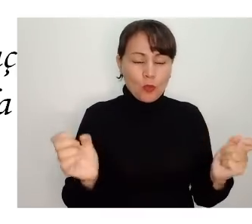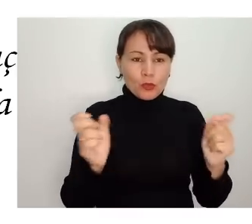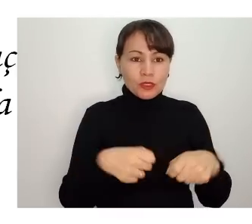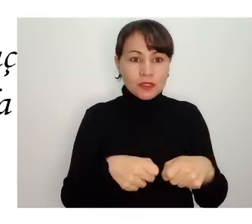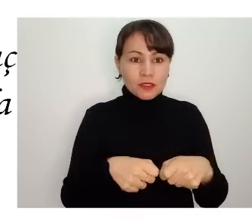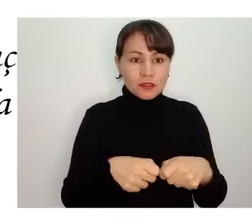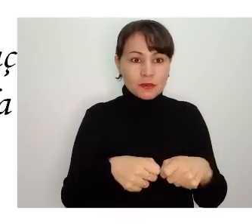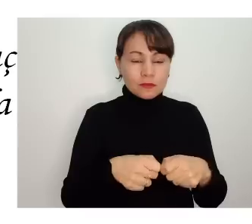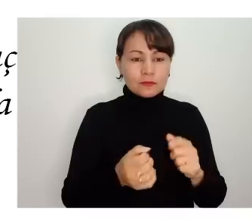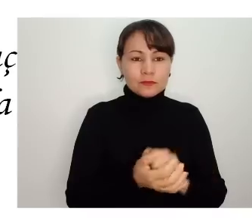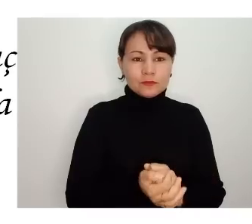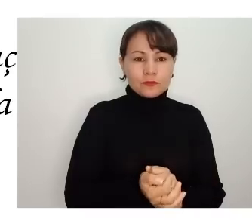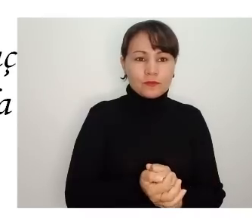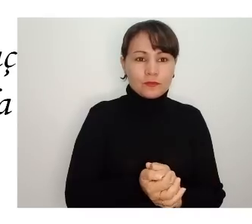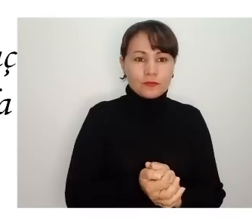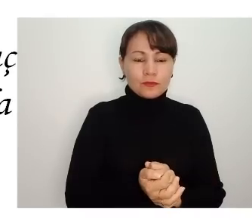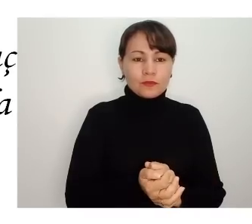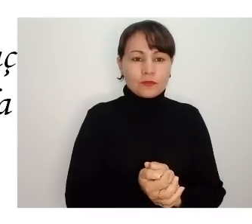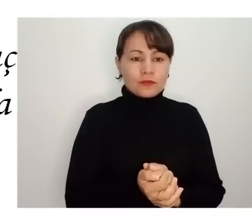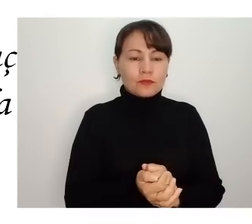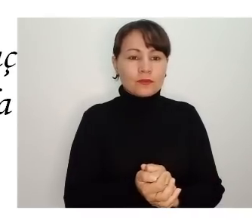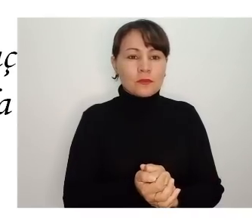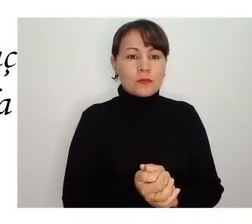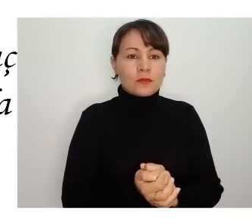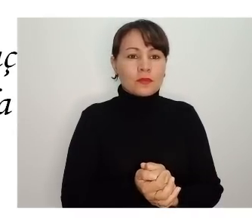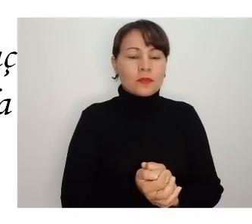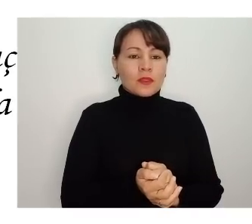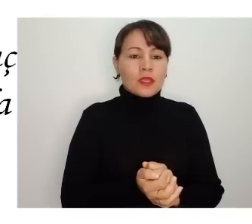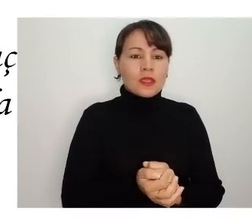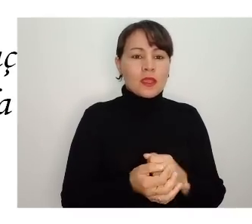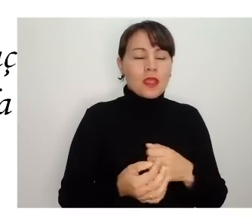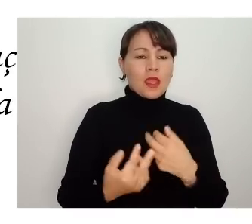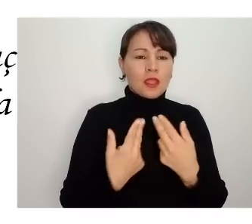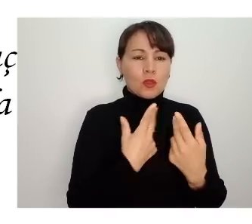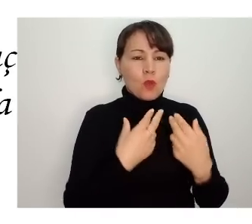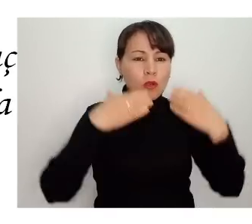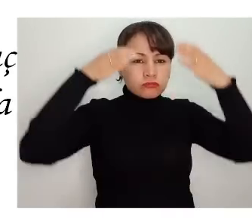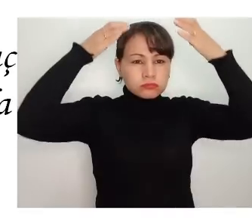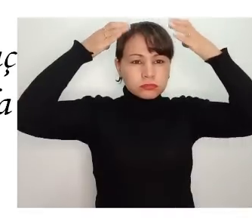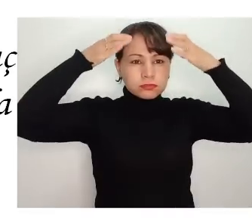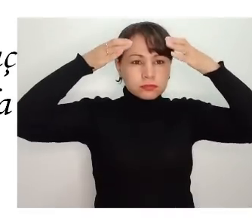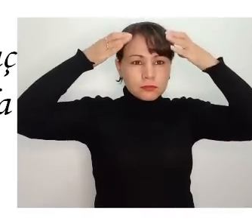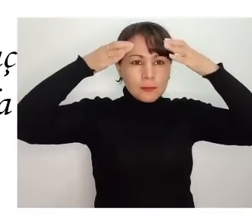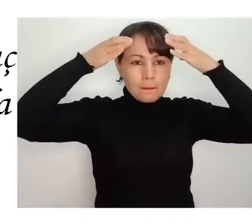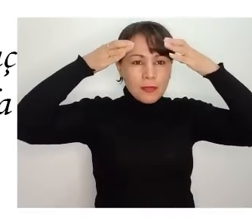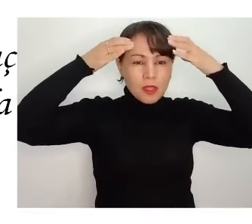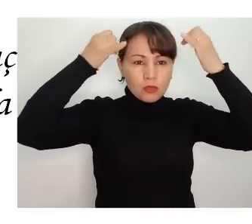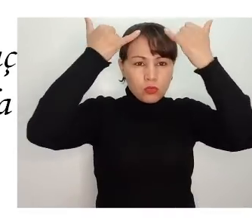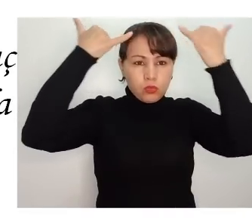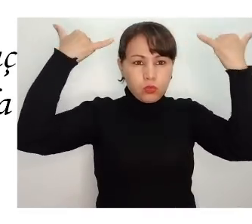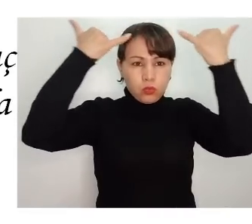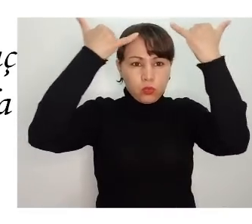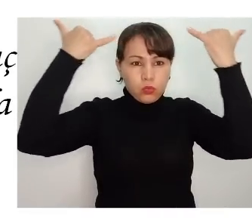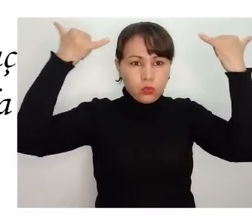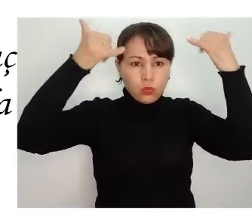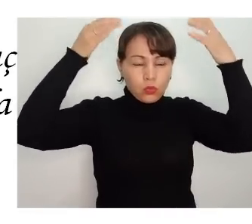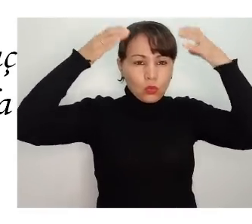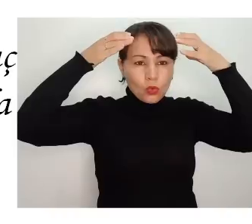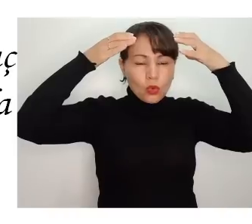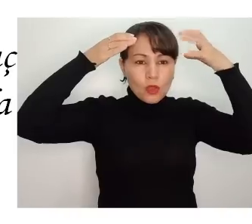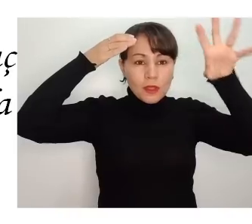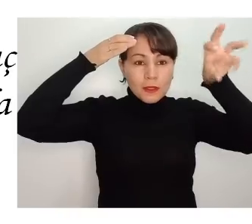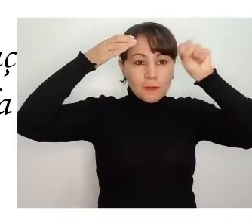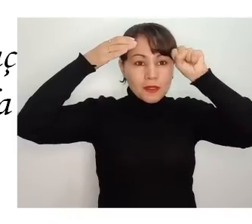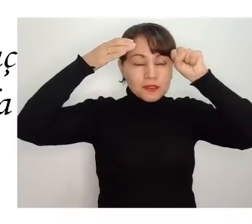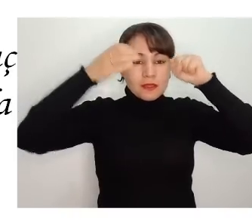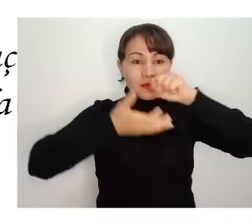o potencial de espectroscopia. Espectroscopia é uma espécie de capacete com eletrodos que capta